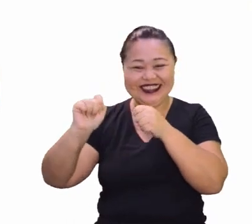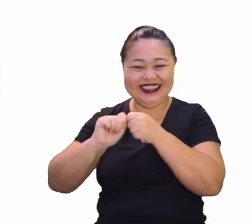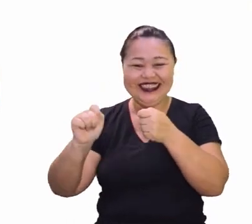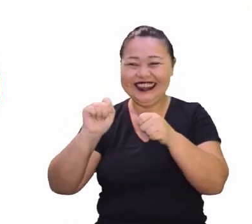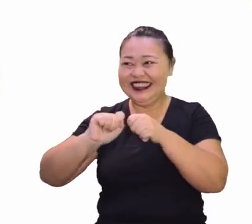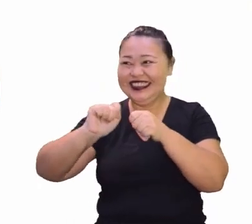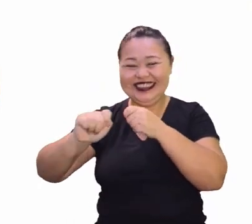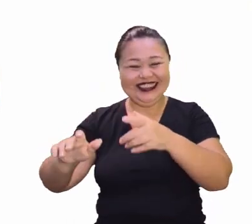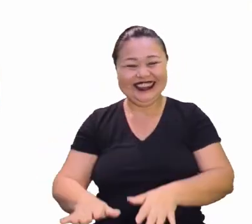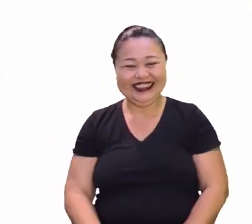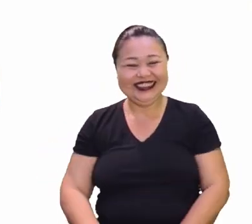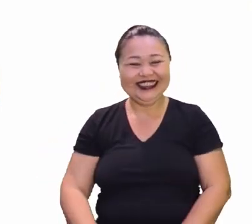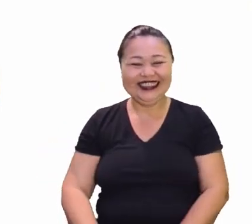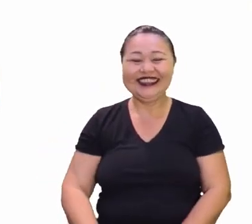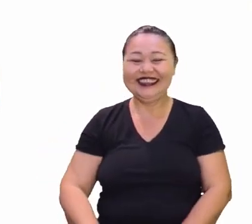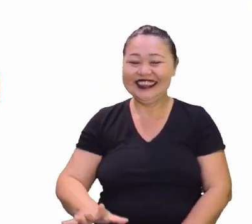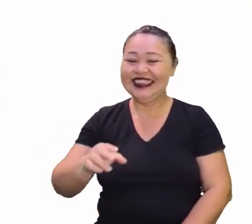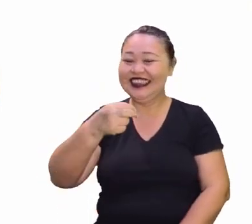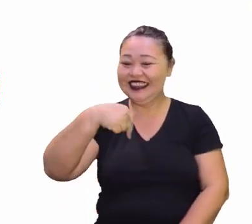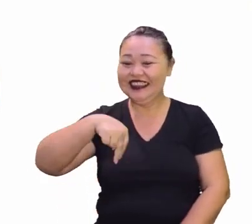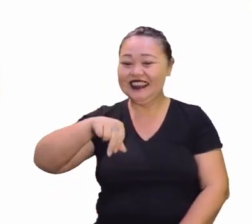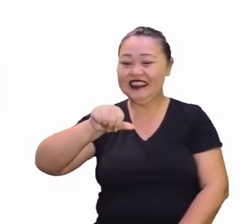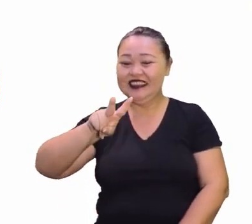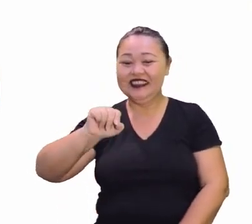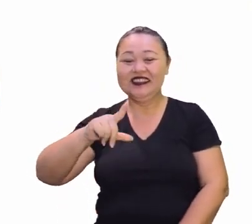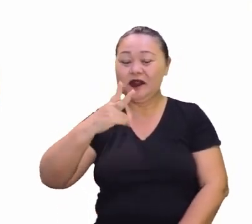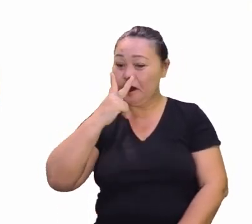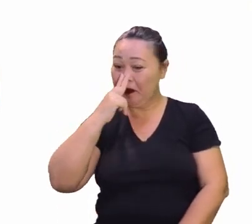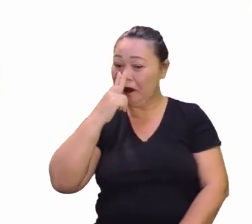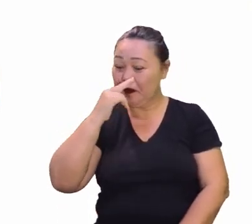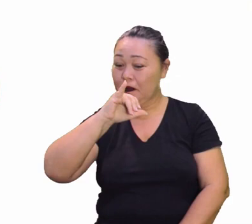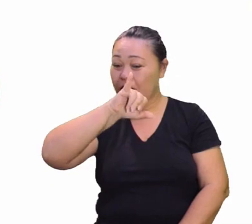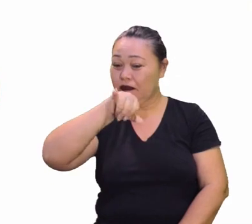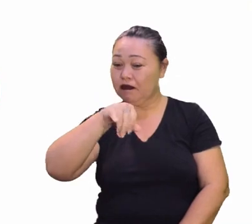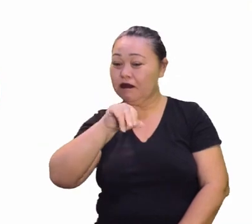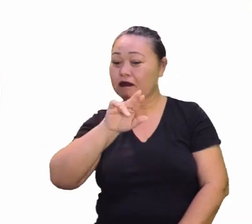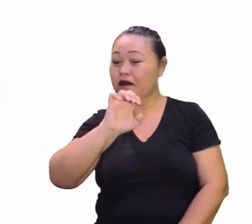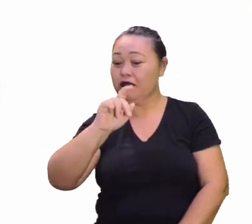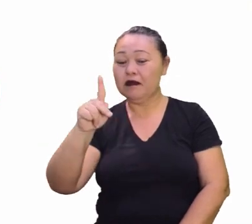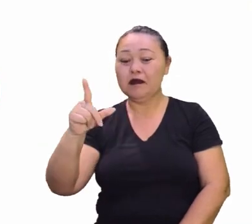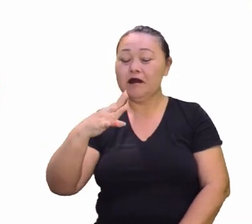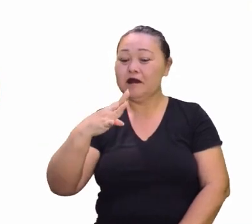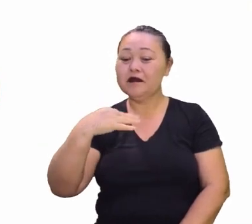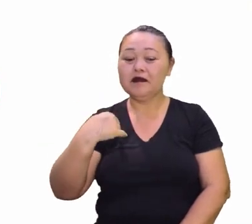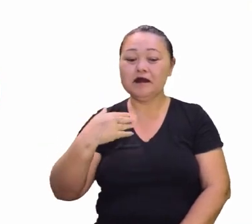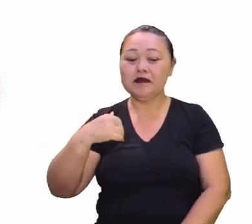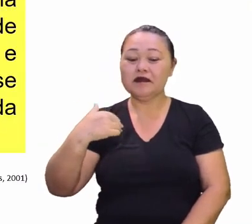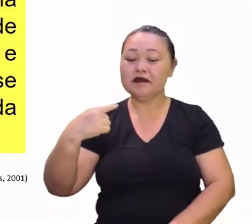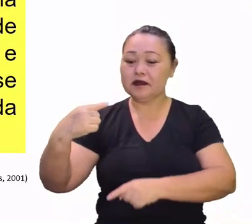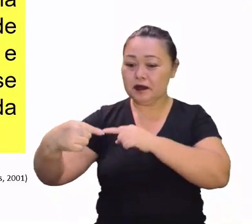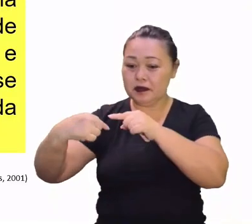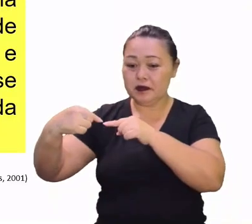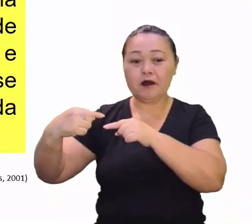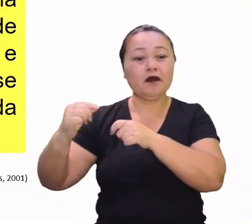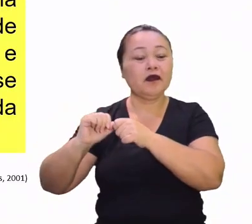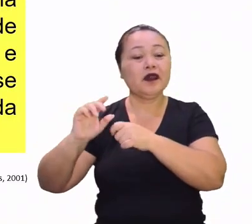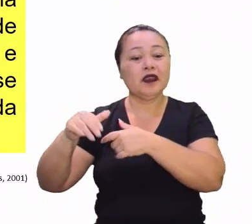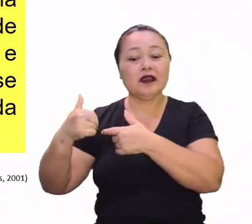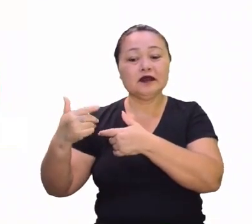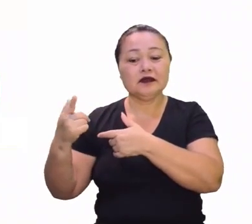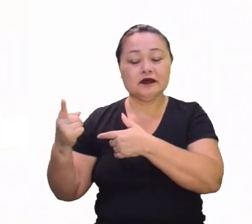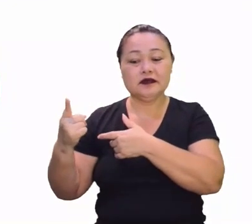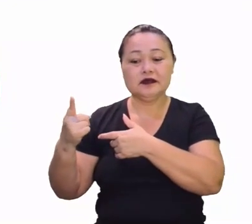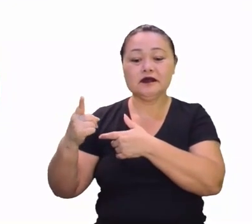bonito. Isso era uma nave na época, Parece um Rogério. jeepzinho, hein? É, ele é um Jeep. É um Jeep, né? Ele é traçado, esse carro. Aí sim. E